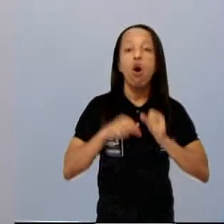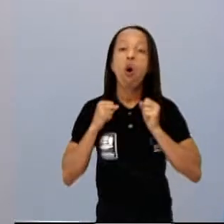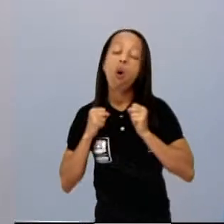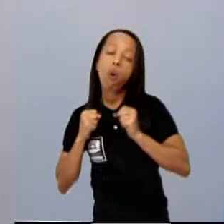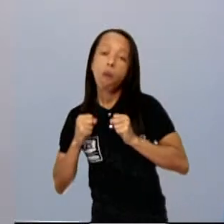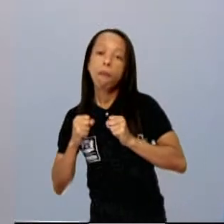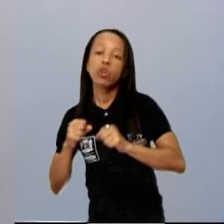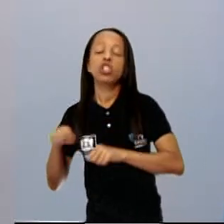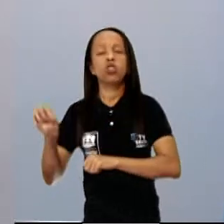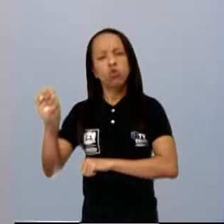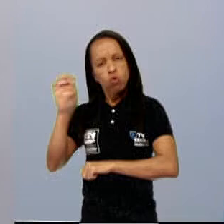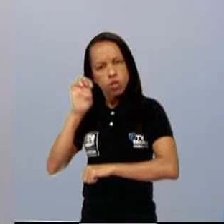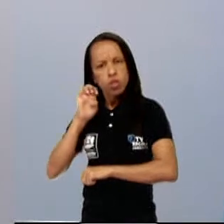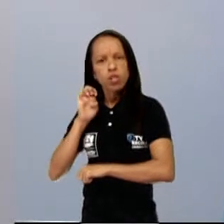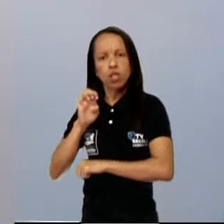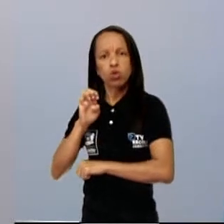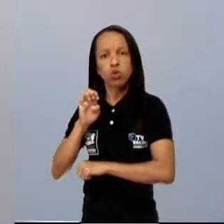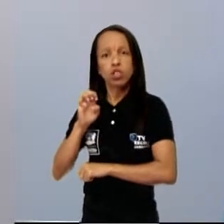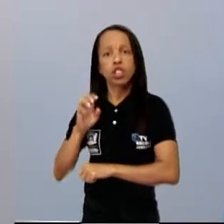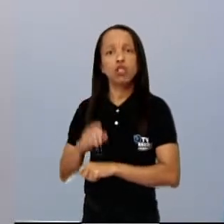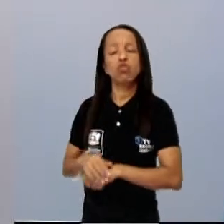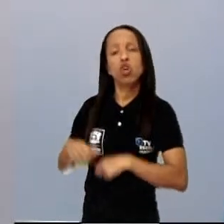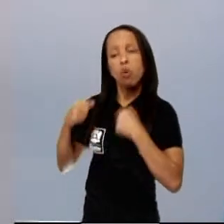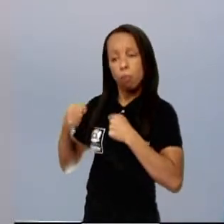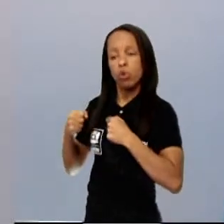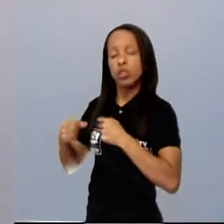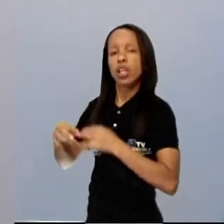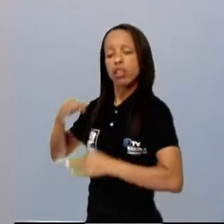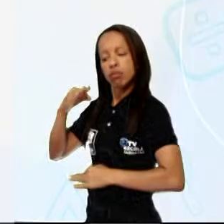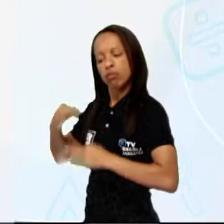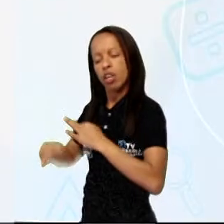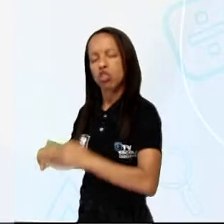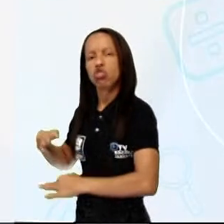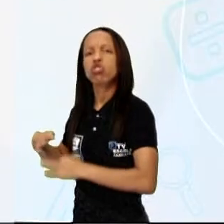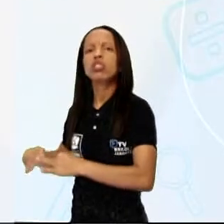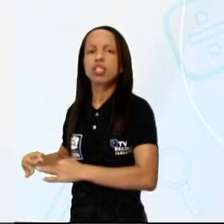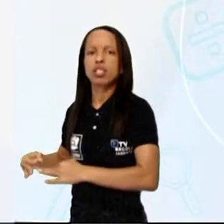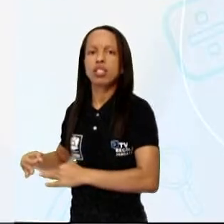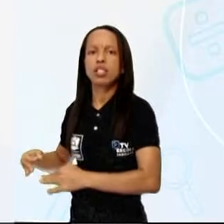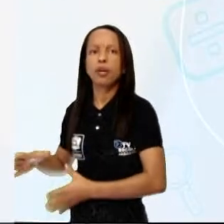é o judiciário. Tá certo? Segue aqui o slide, por favor.